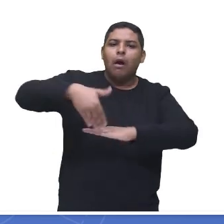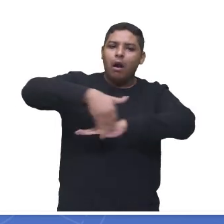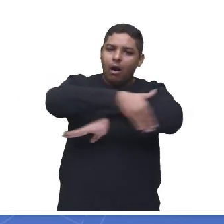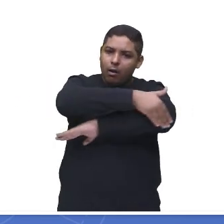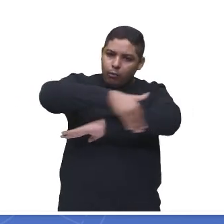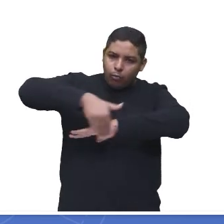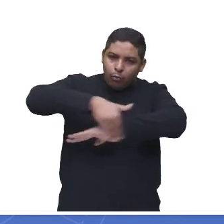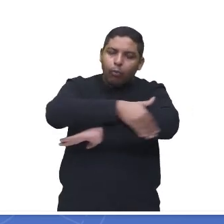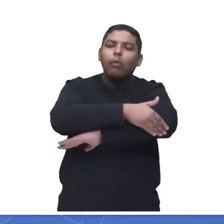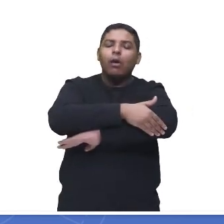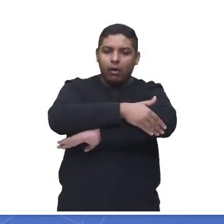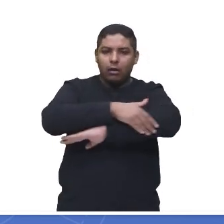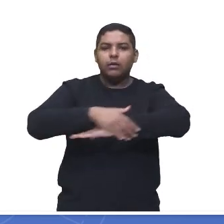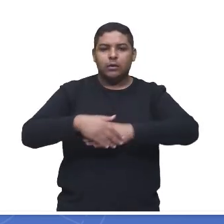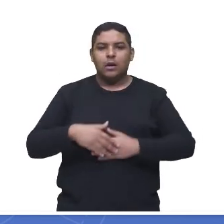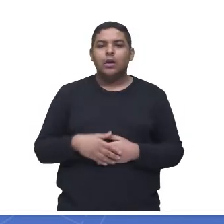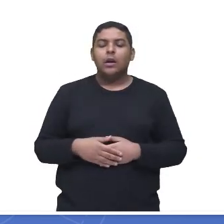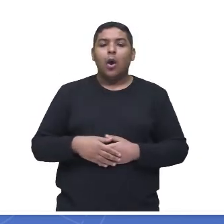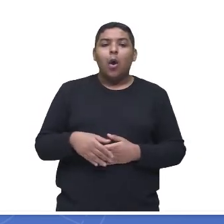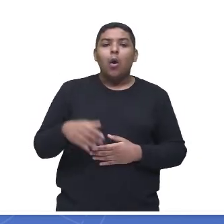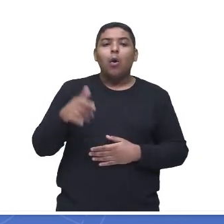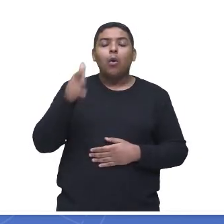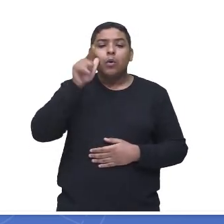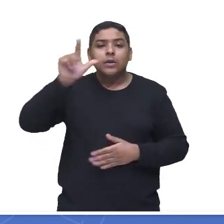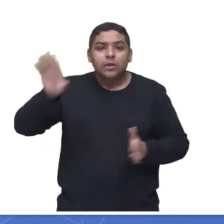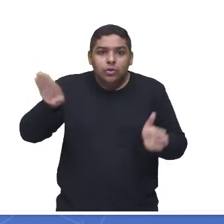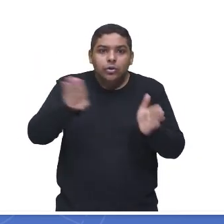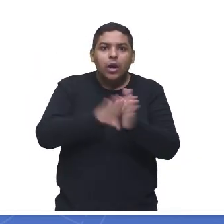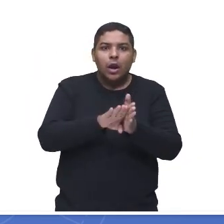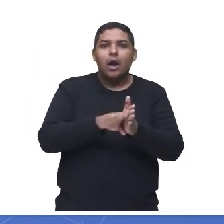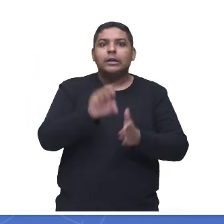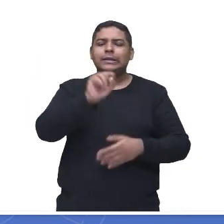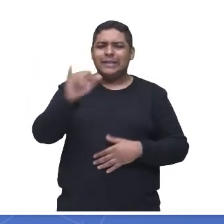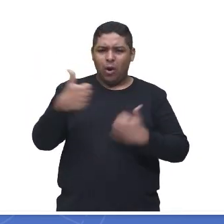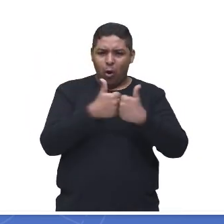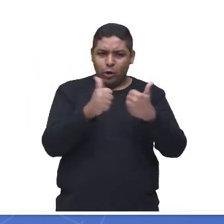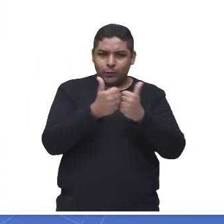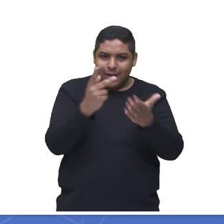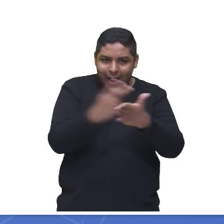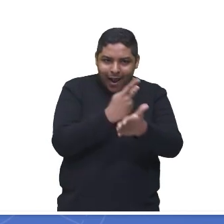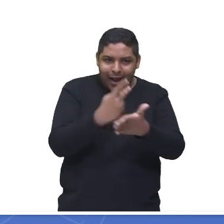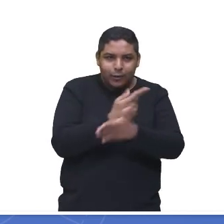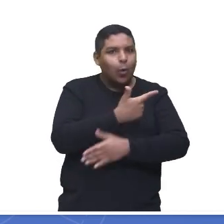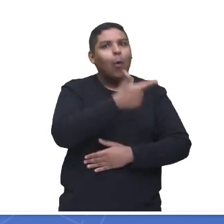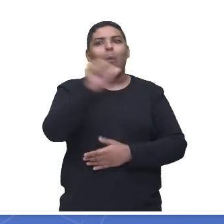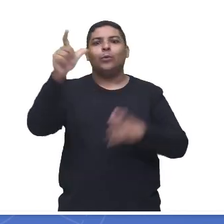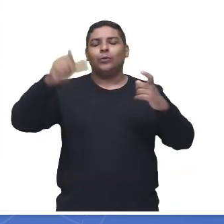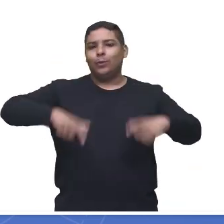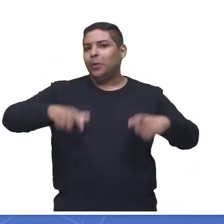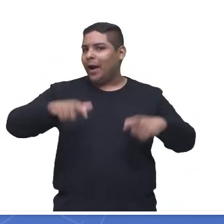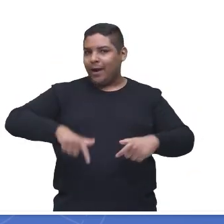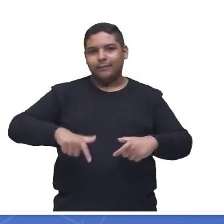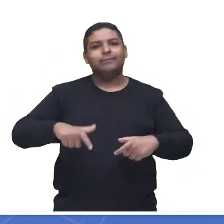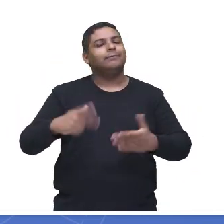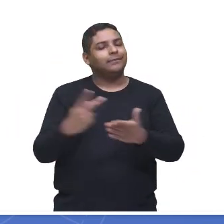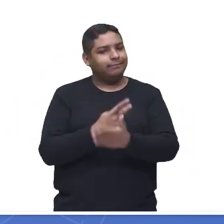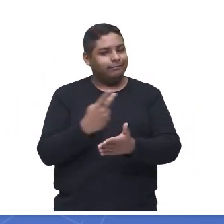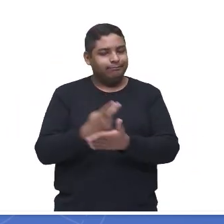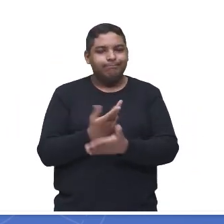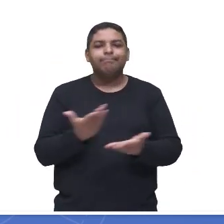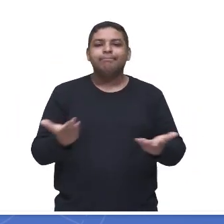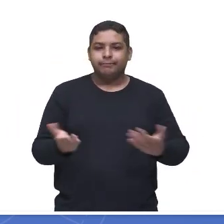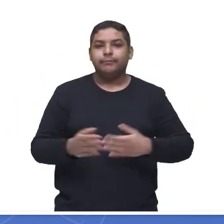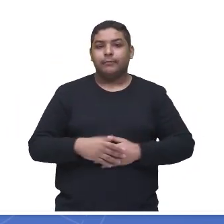chegar onde você quer ir. Se você pegar o ônibus errado, você vai para outro lugar. Então o método é determinante nesse sentido, né? A